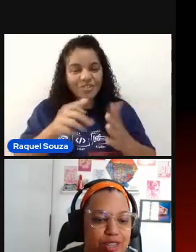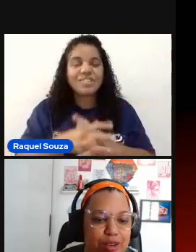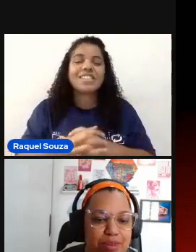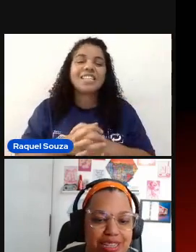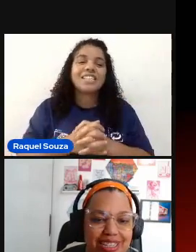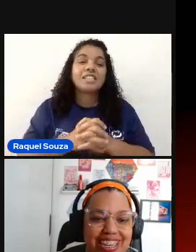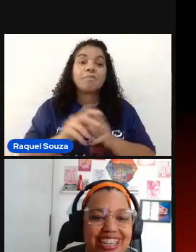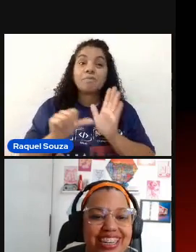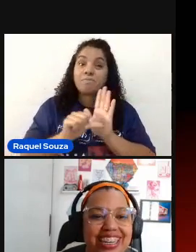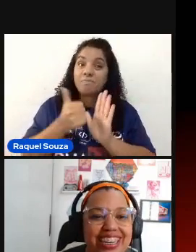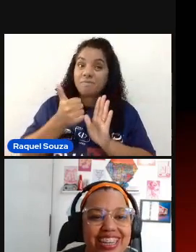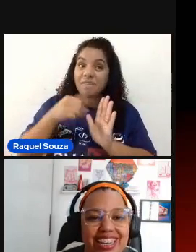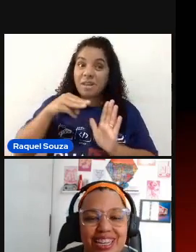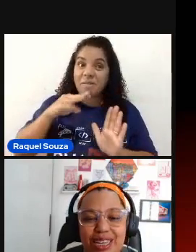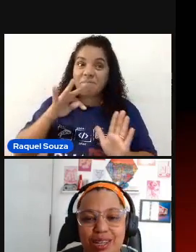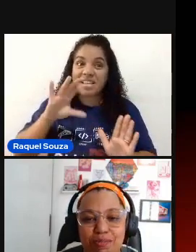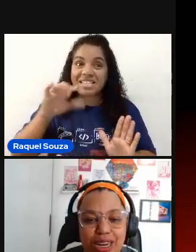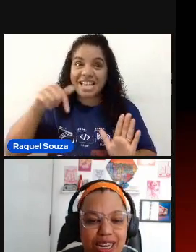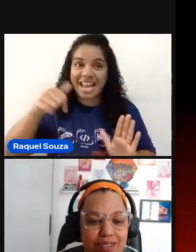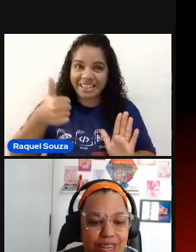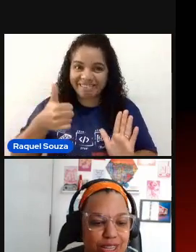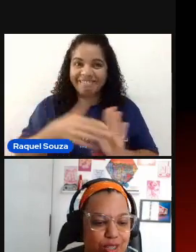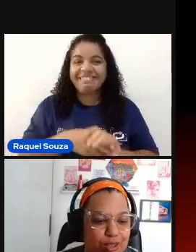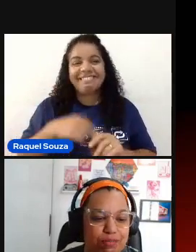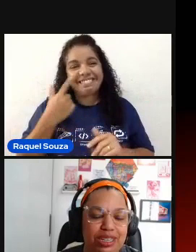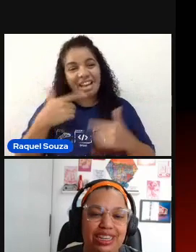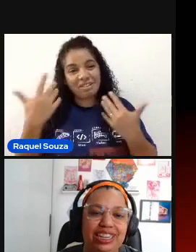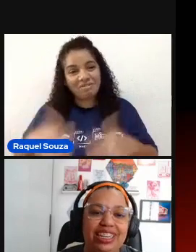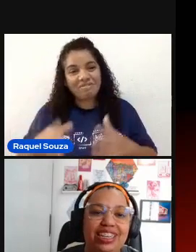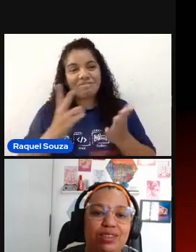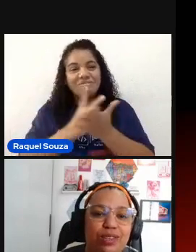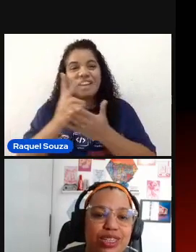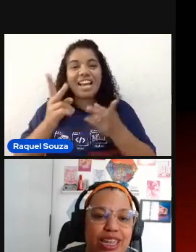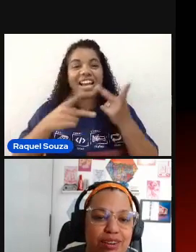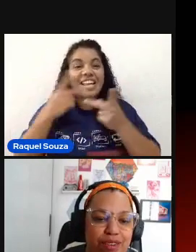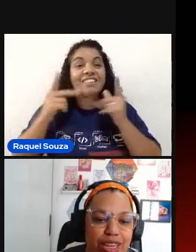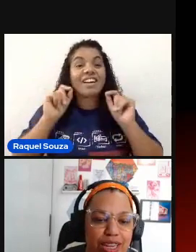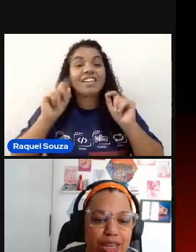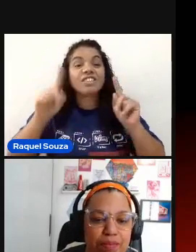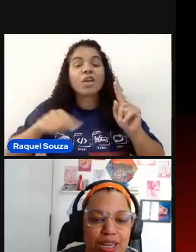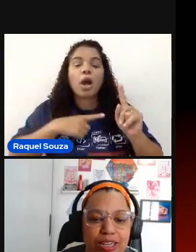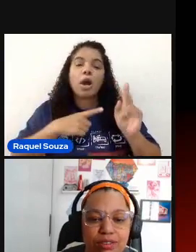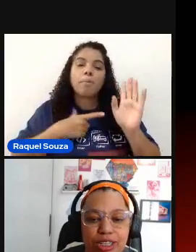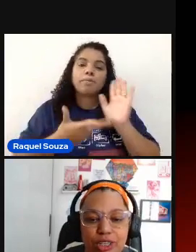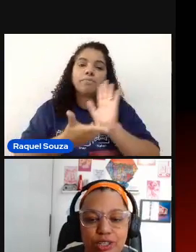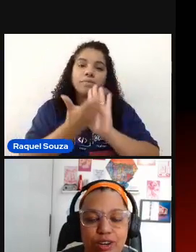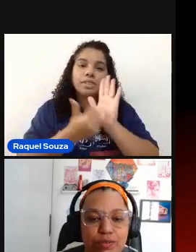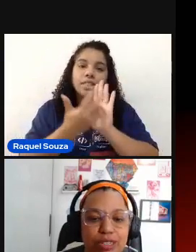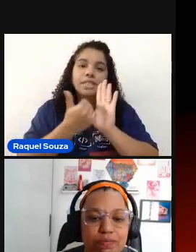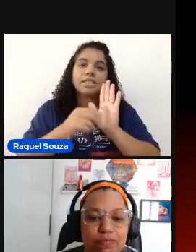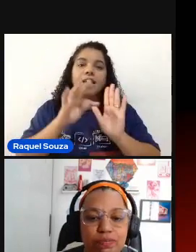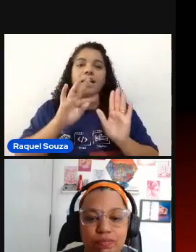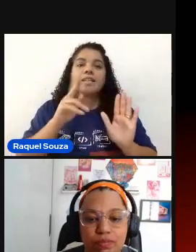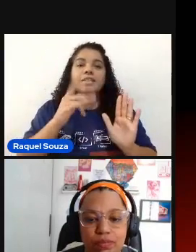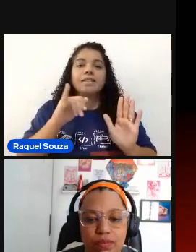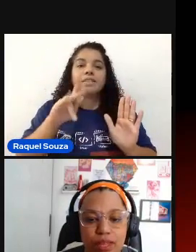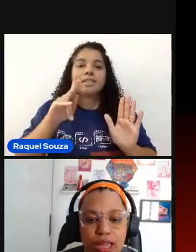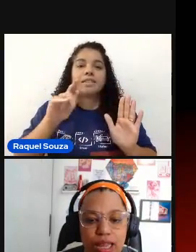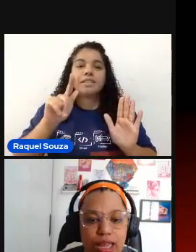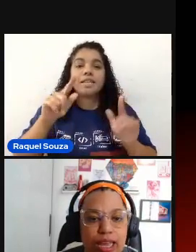primeira vez no MTC. Então, bora lá falar sobre o Design Thinking aqui aplicado ao teste de software.